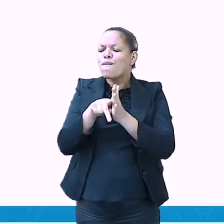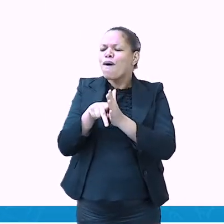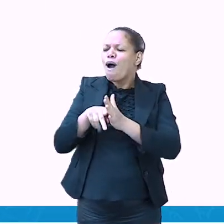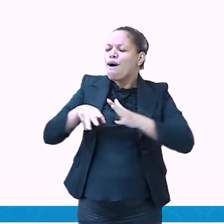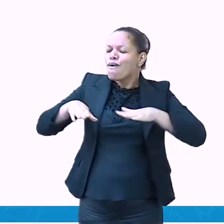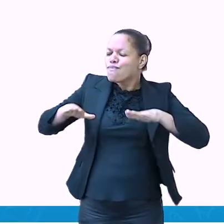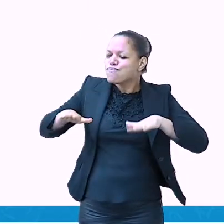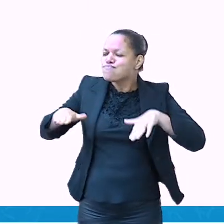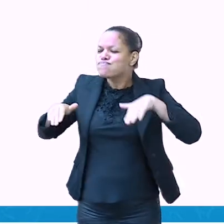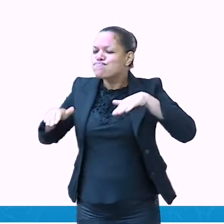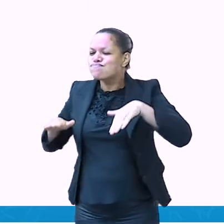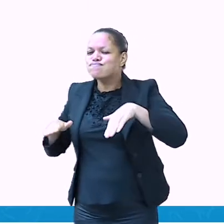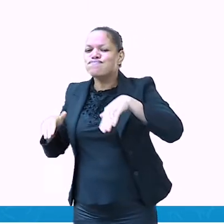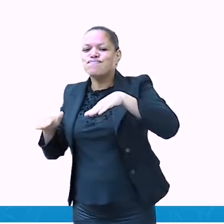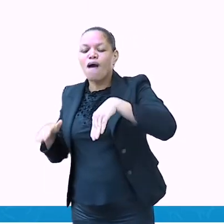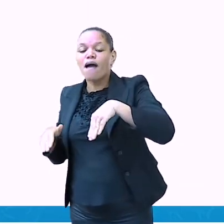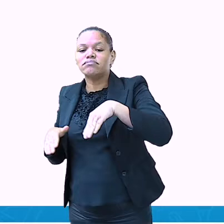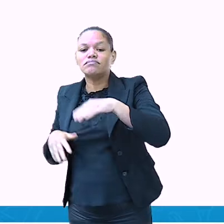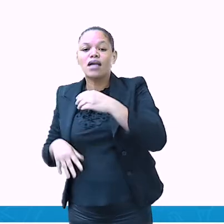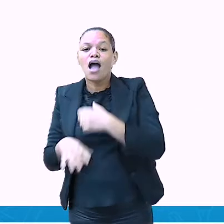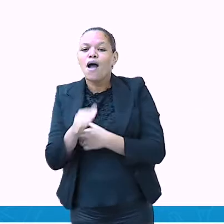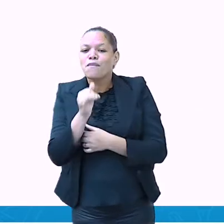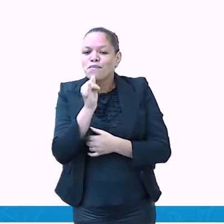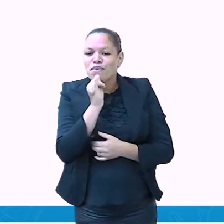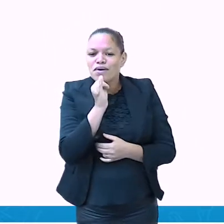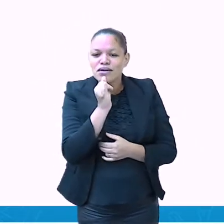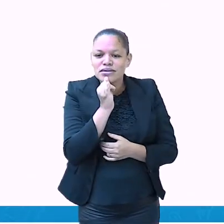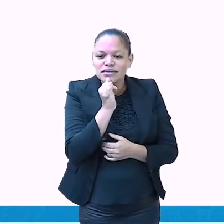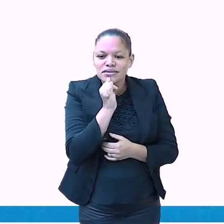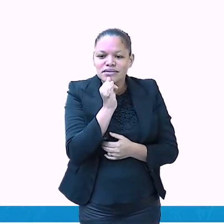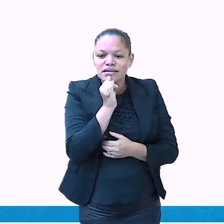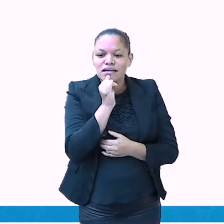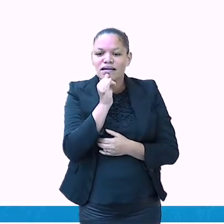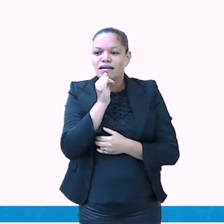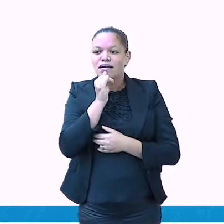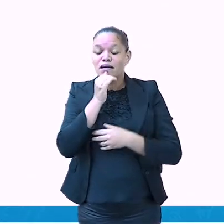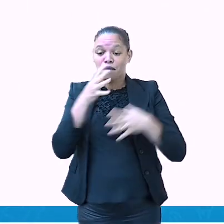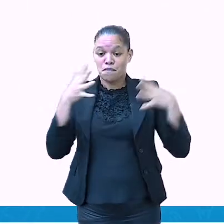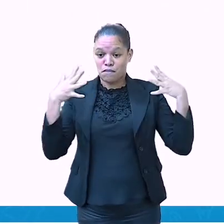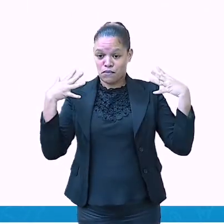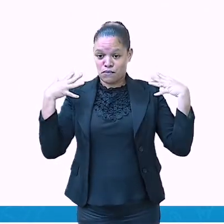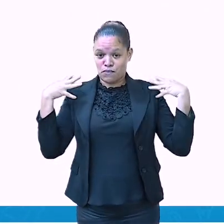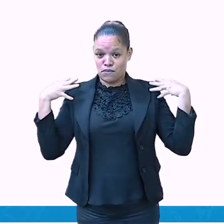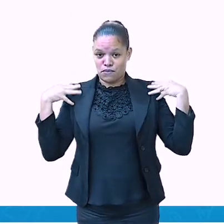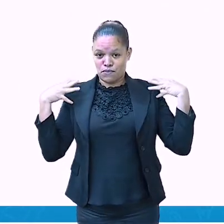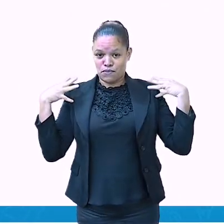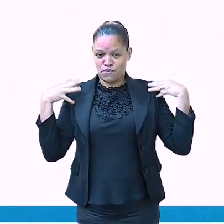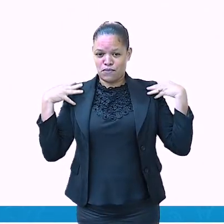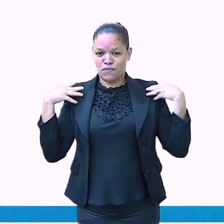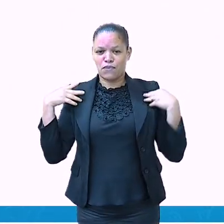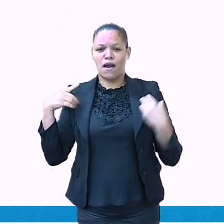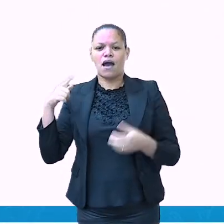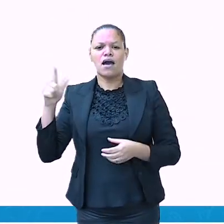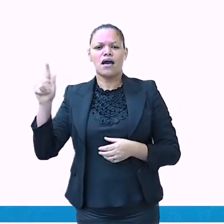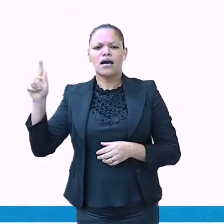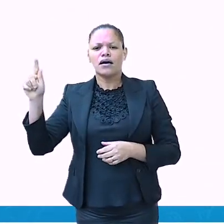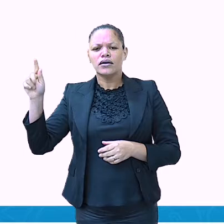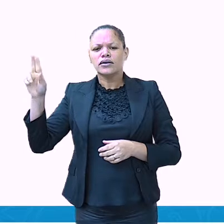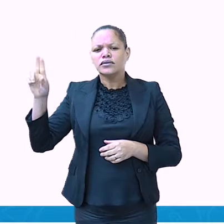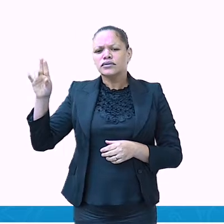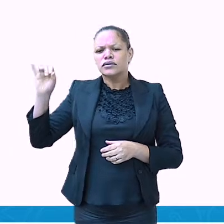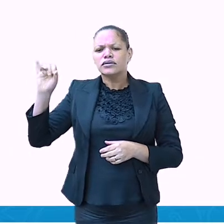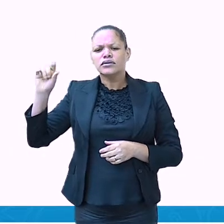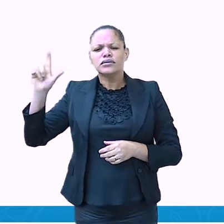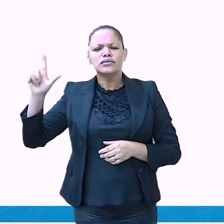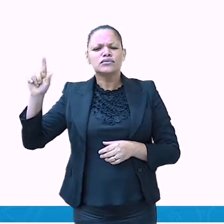é essa parte aqui, ó, a estrutura, essa parte do peito aqui, essa estrutura óssea, que faz